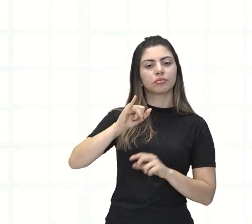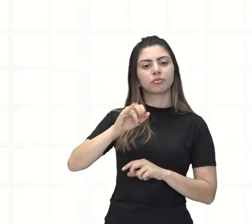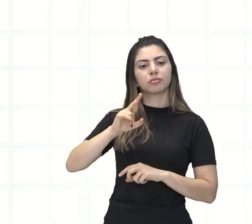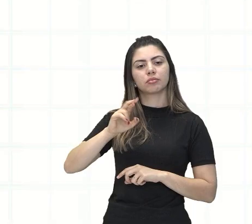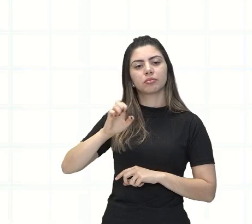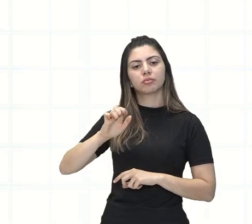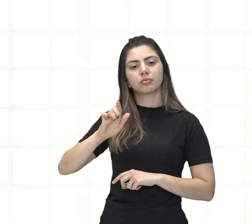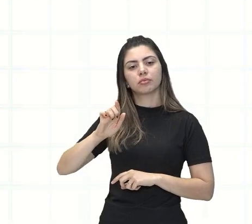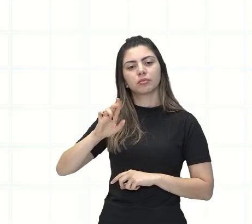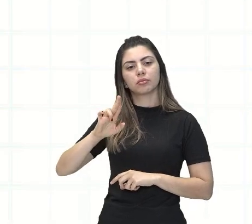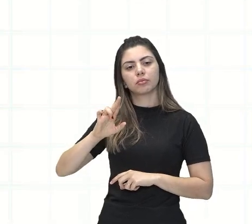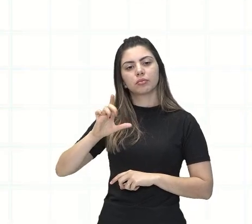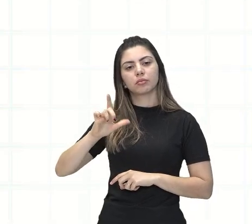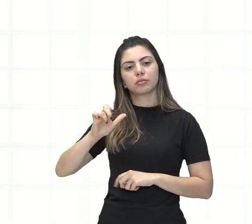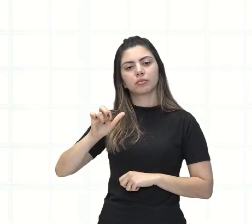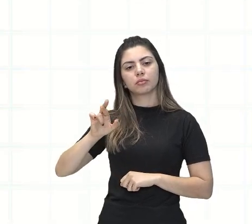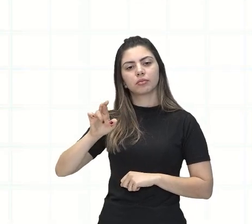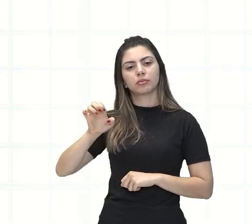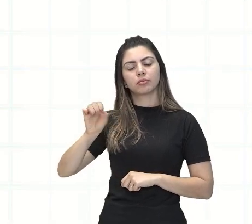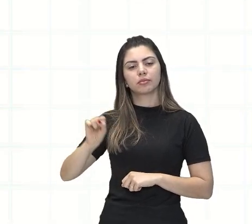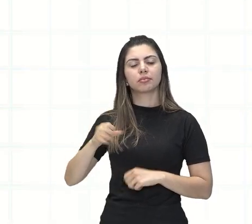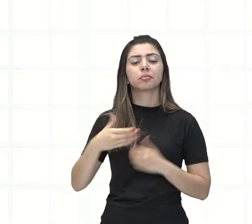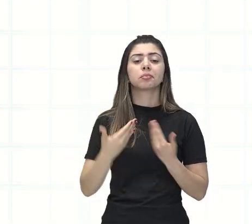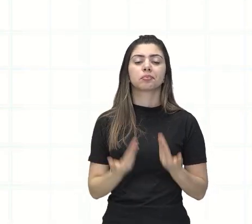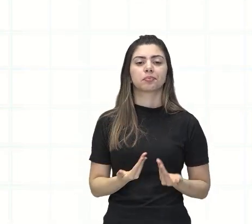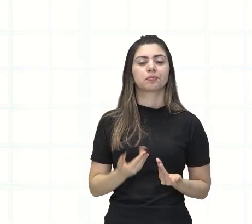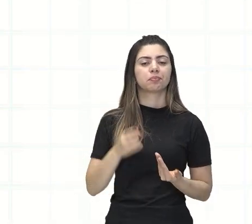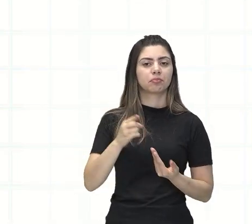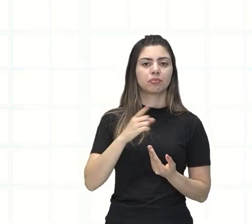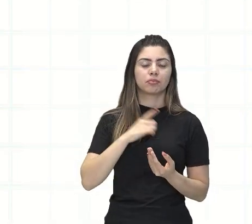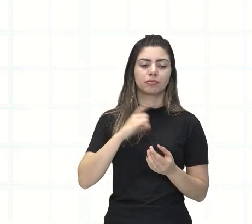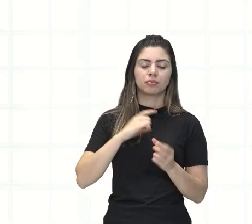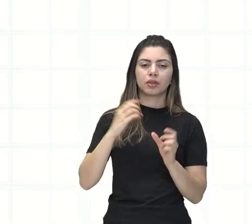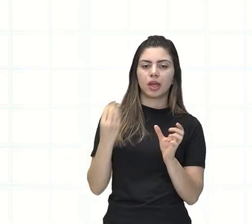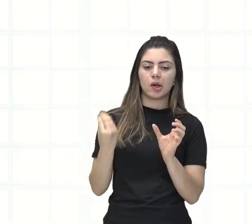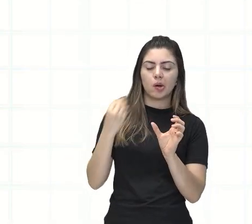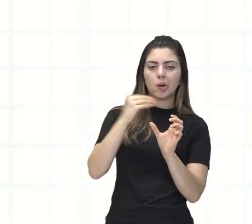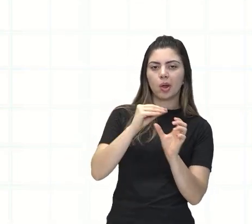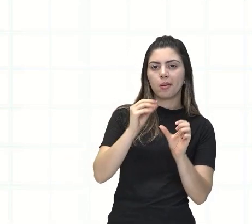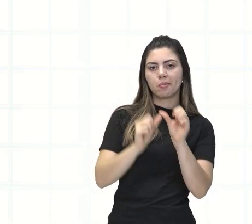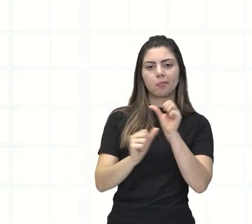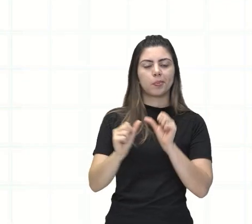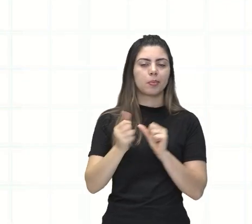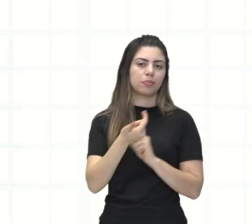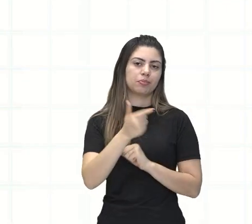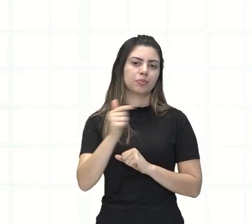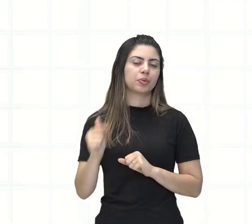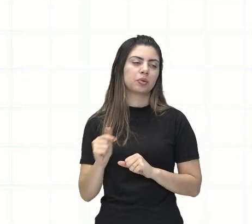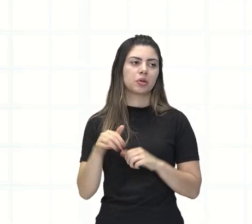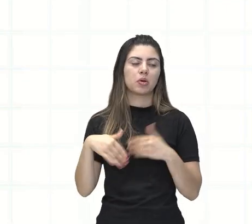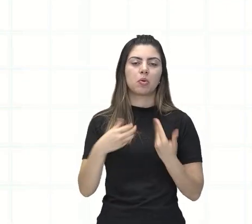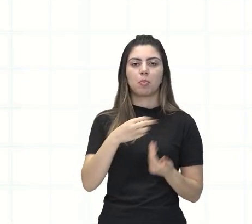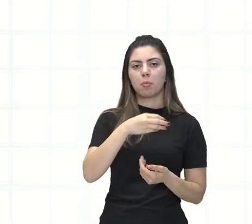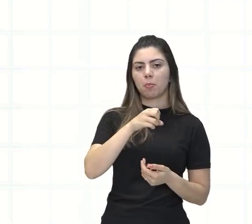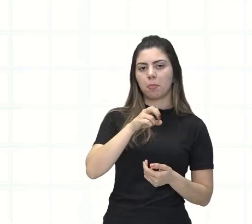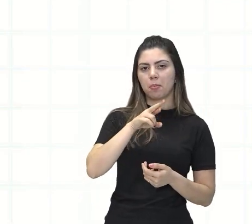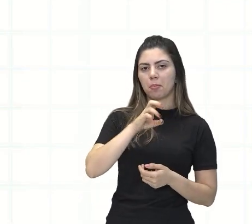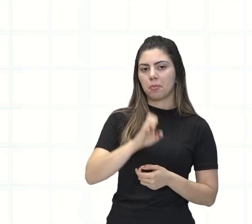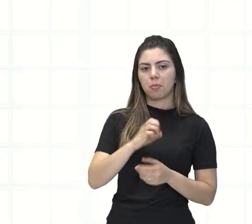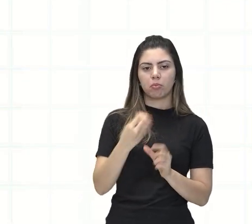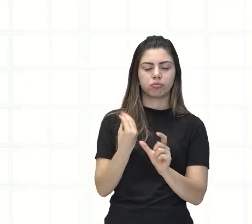irregulares. Eles não recebem alteração, não recebem o more antes